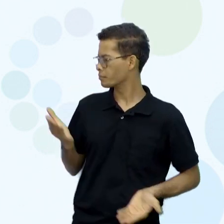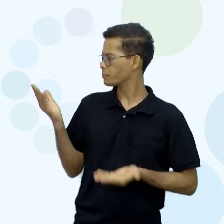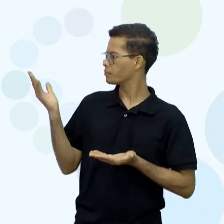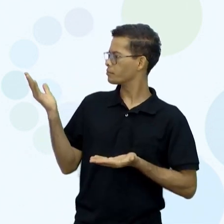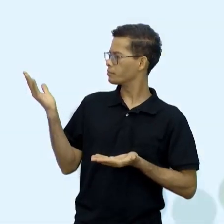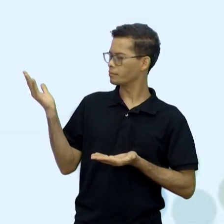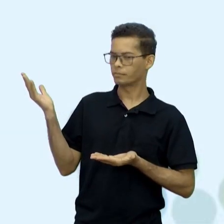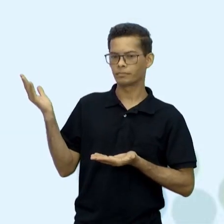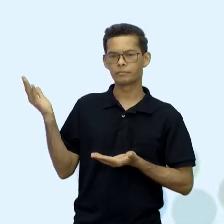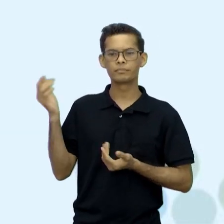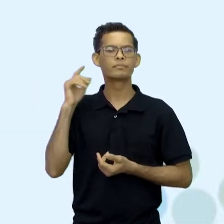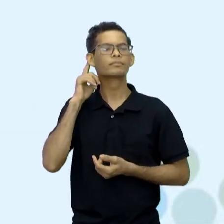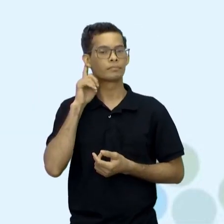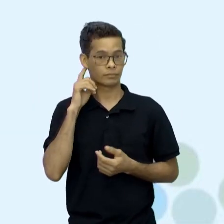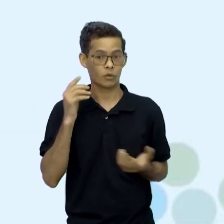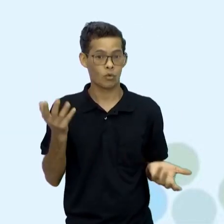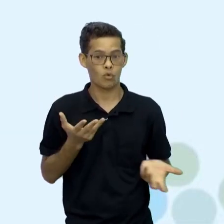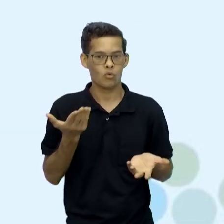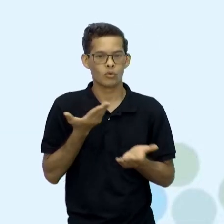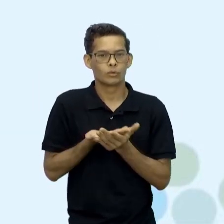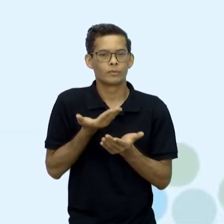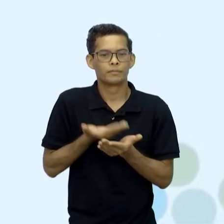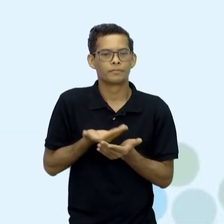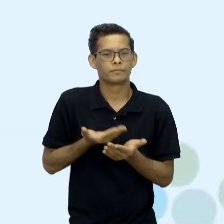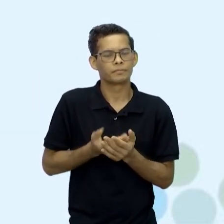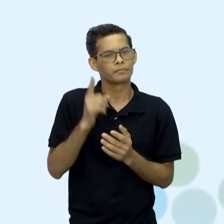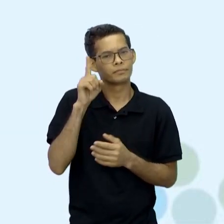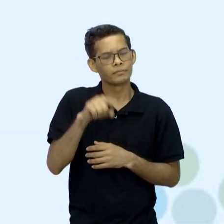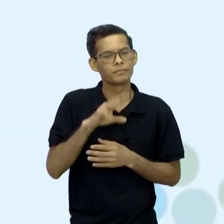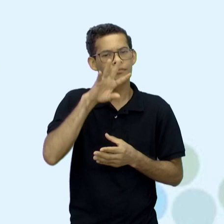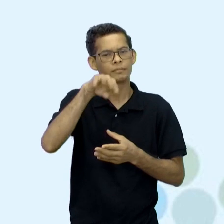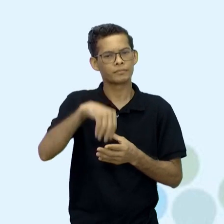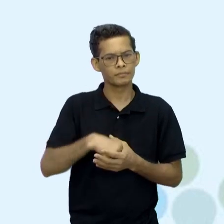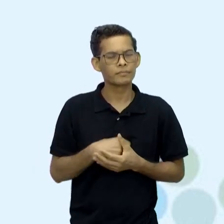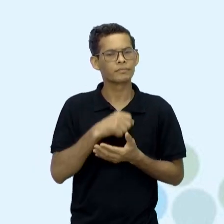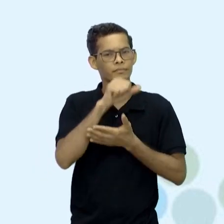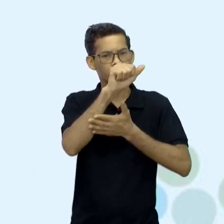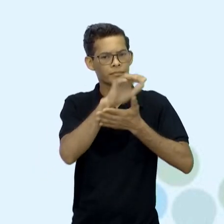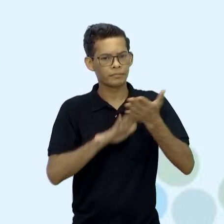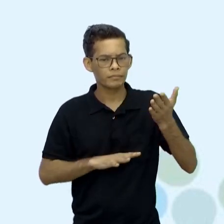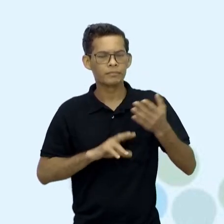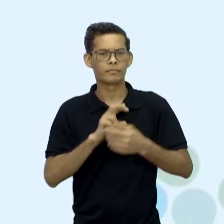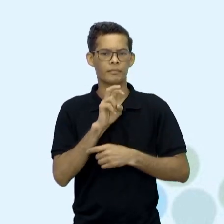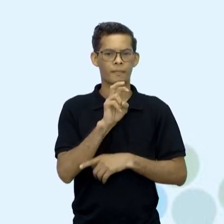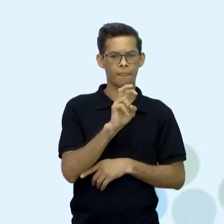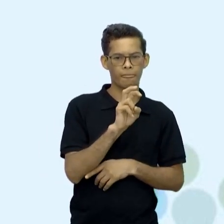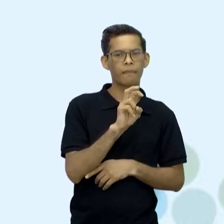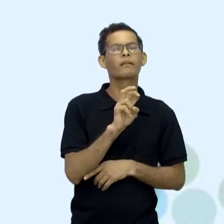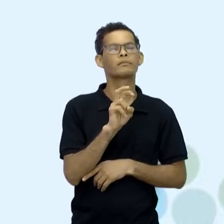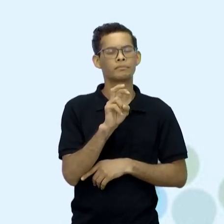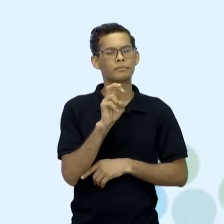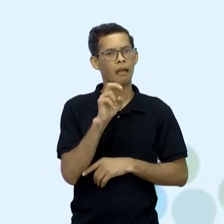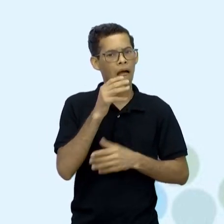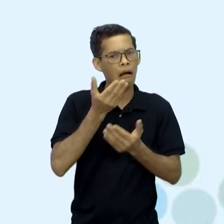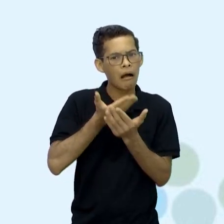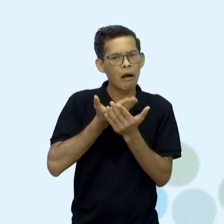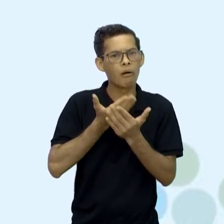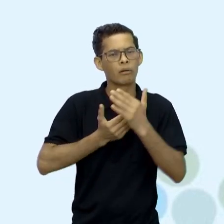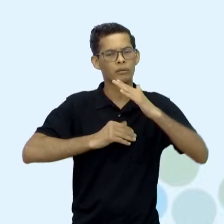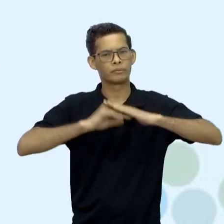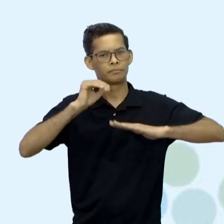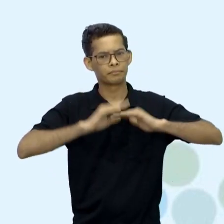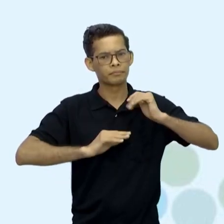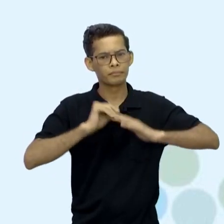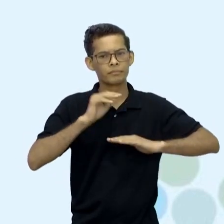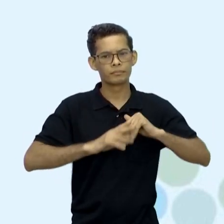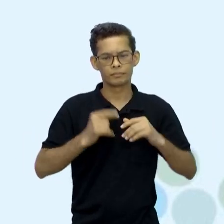Não esquecer. A aula de hoje vai ser uma aula que tem a ver com a atividade 5, uma aula prática, o IAG